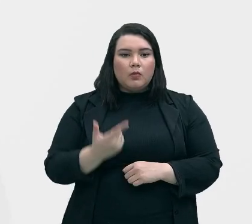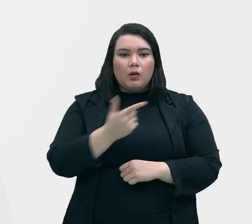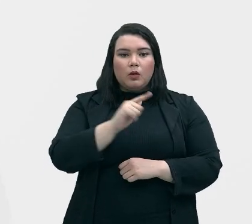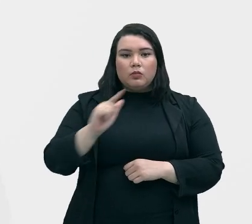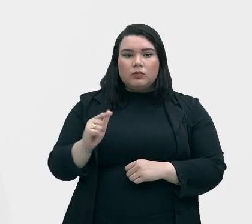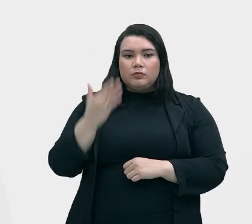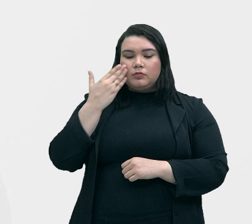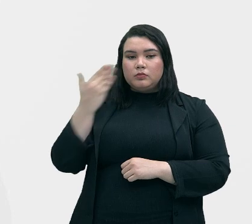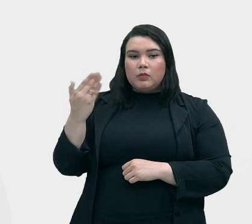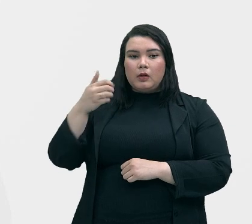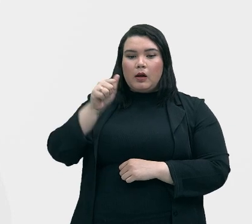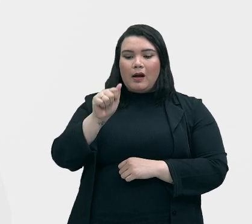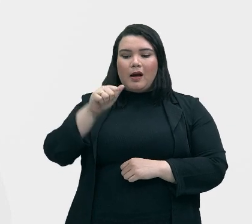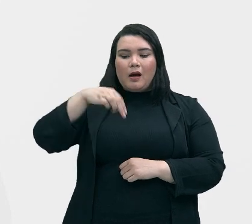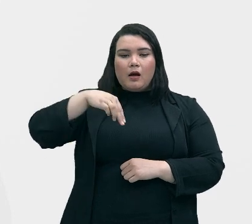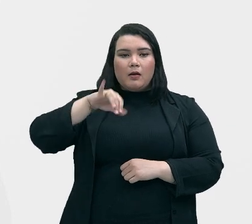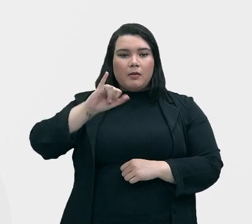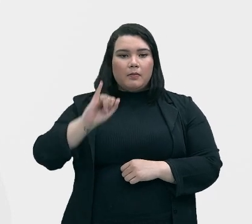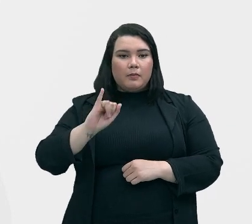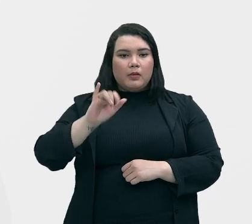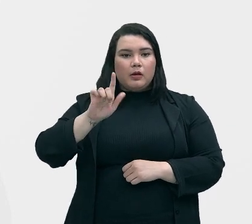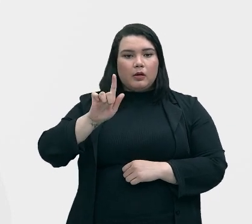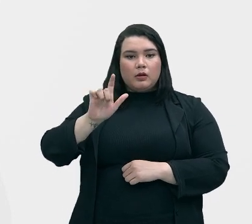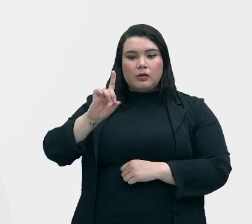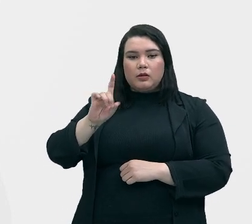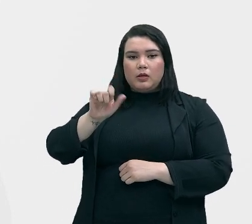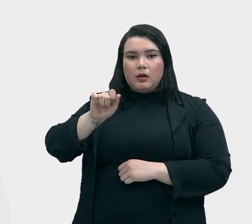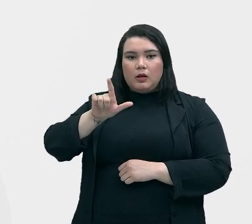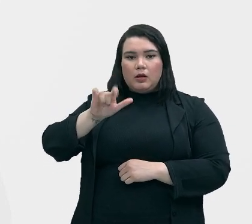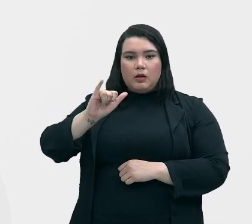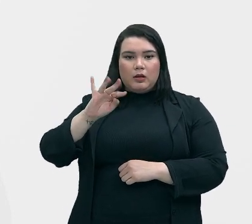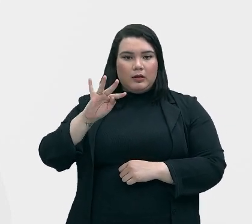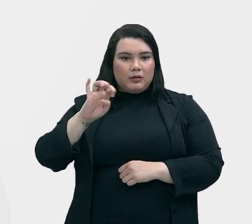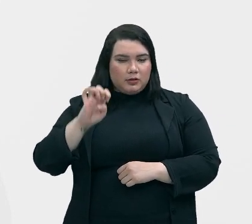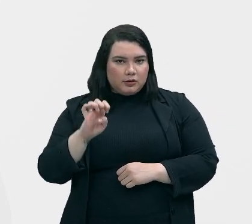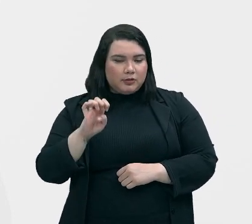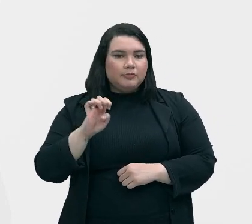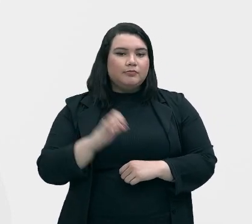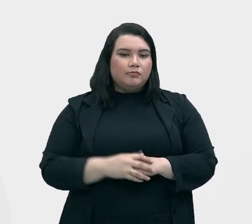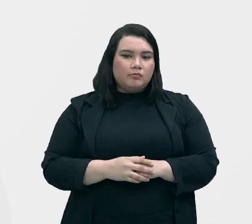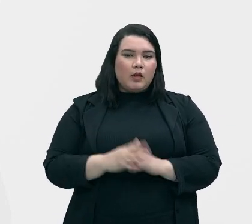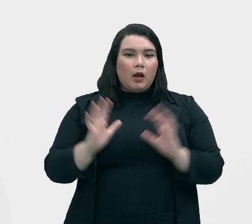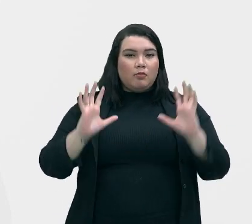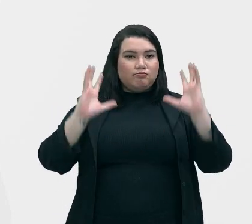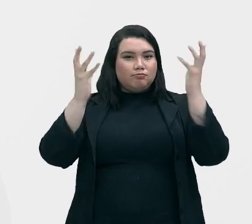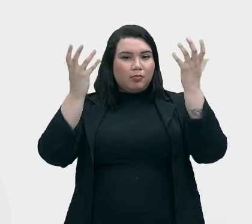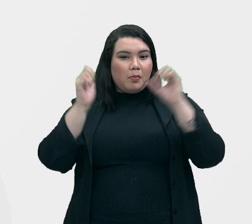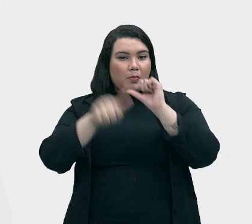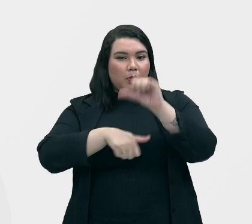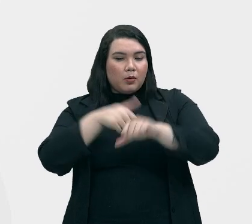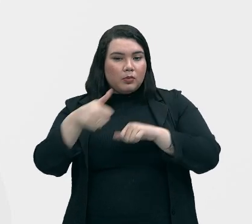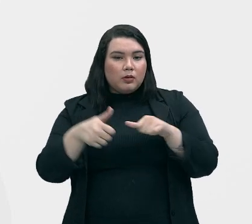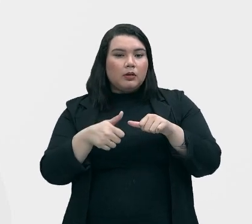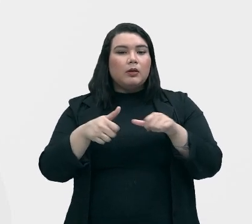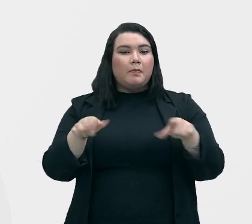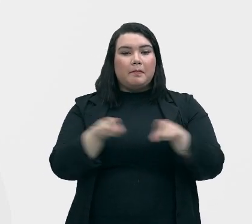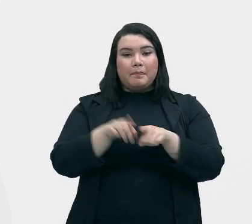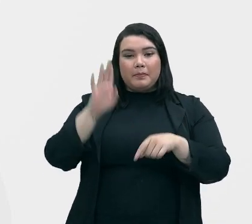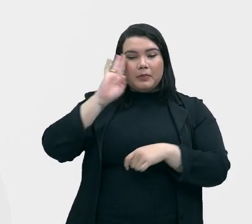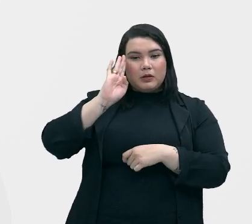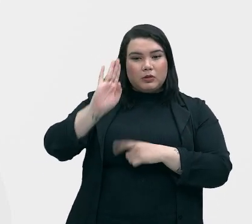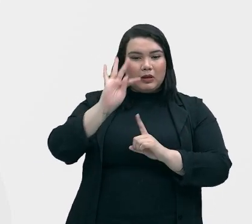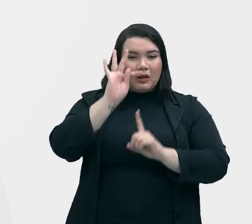é a amidalite, né? Doença de professor, essa daí, hein? As mudanças climáticas, principalmente